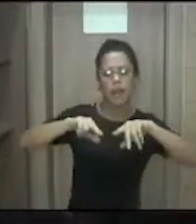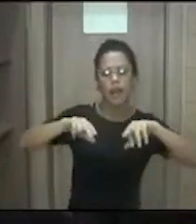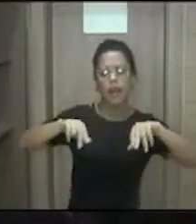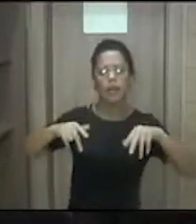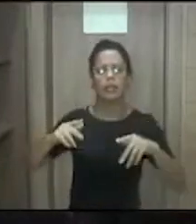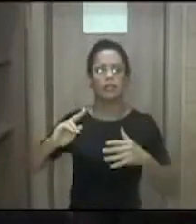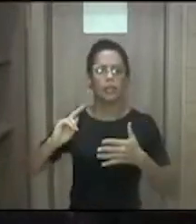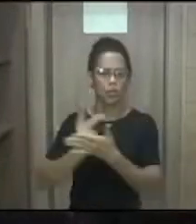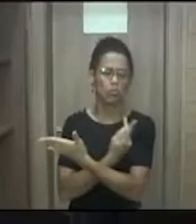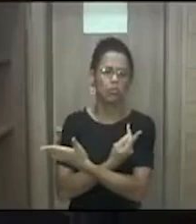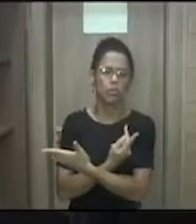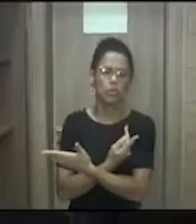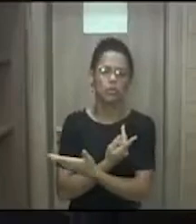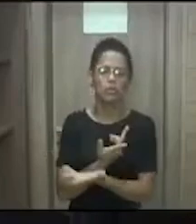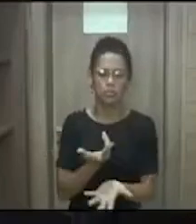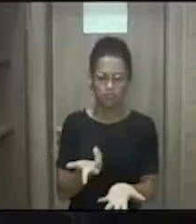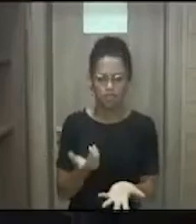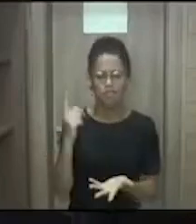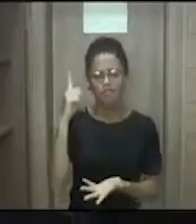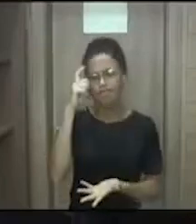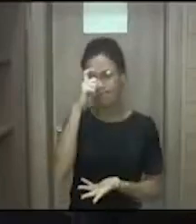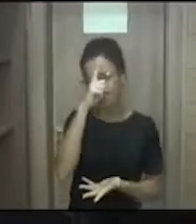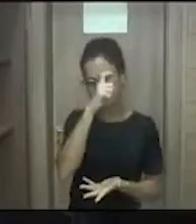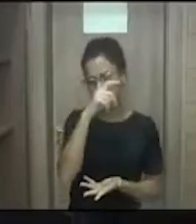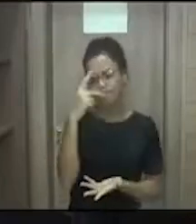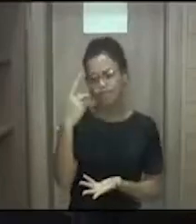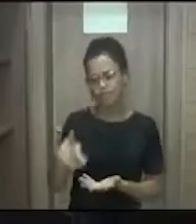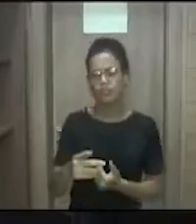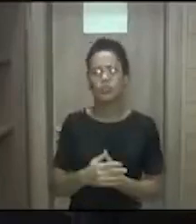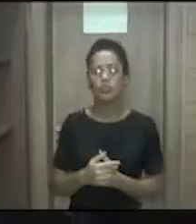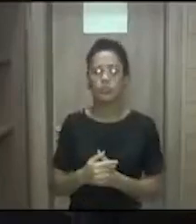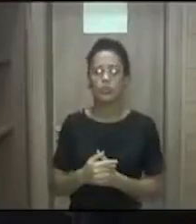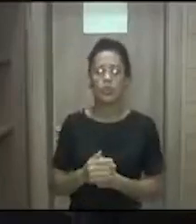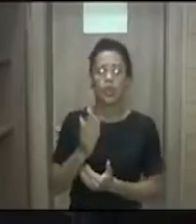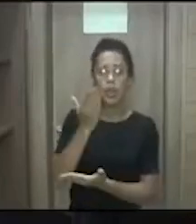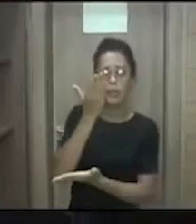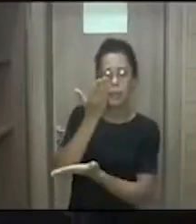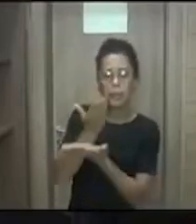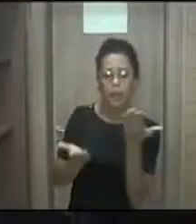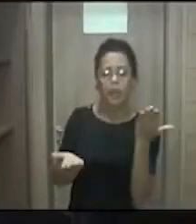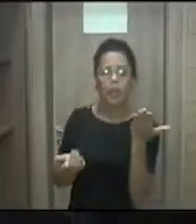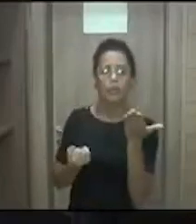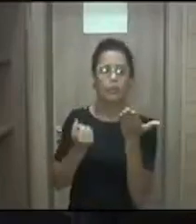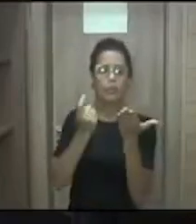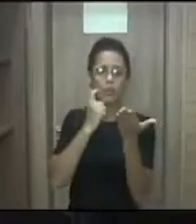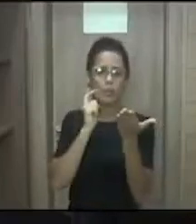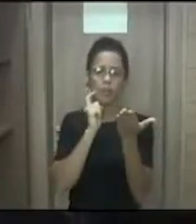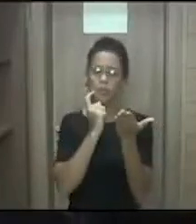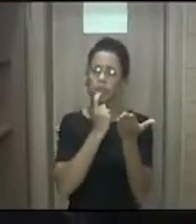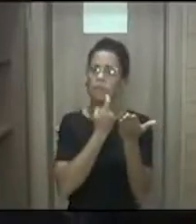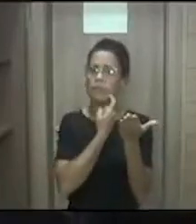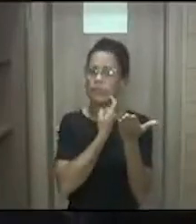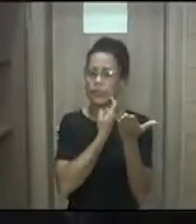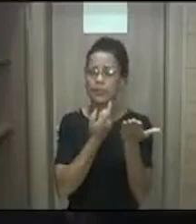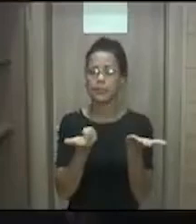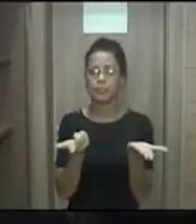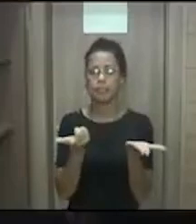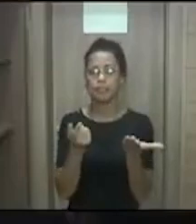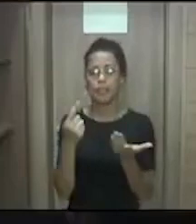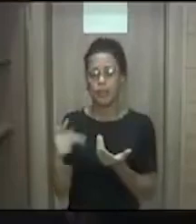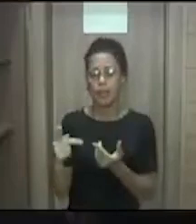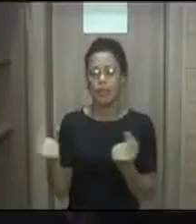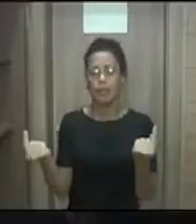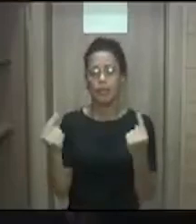gente tem do ponto de vista dos determinantes sociais, a perda dentária, sobretudo a perda dentária total, ela é